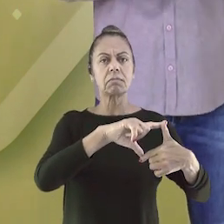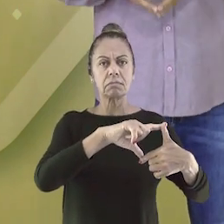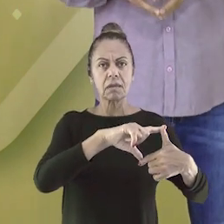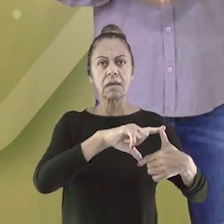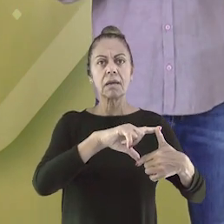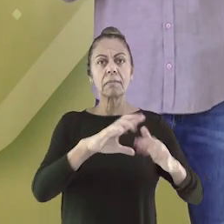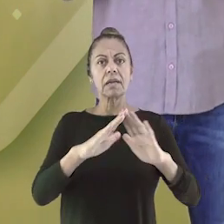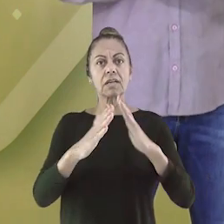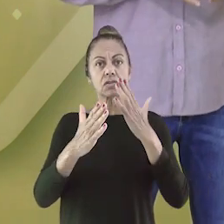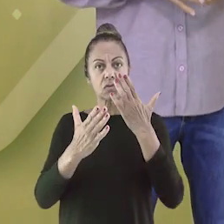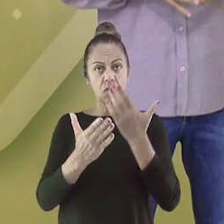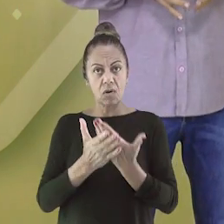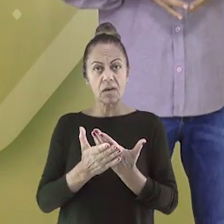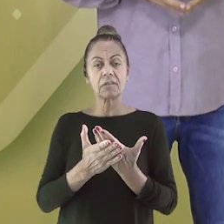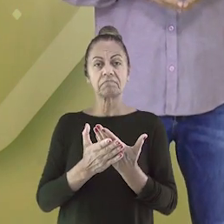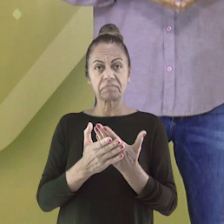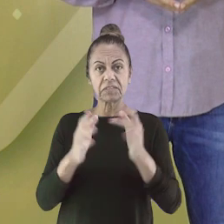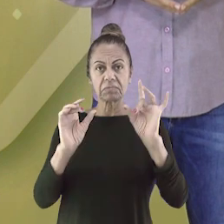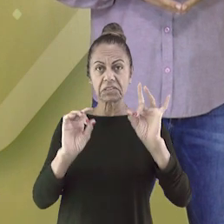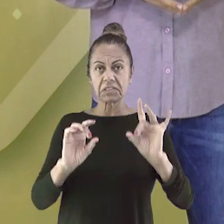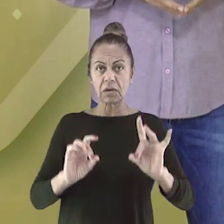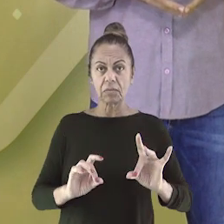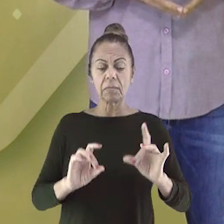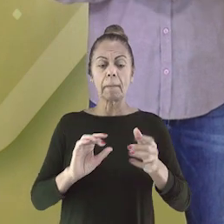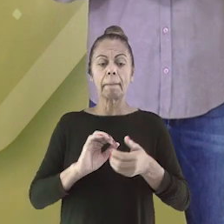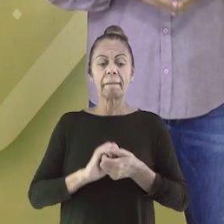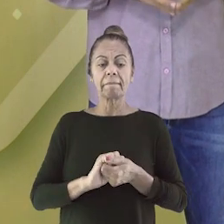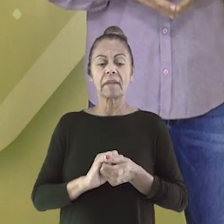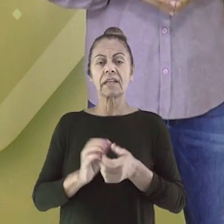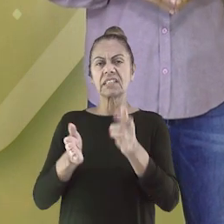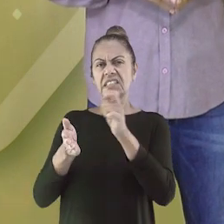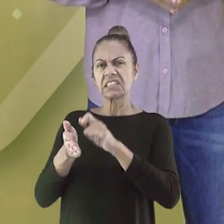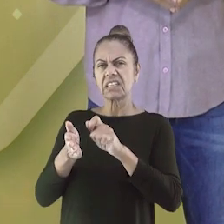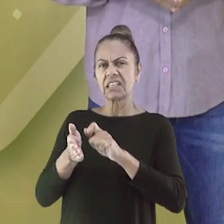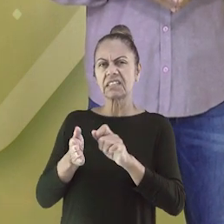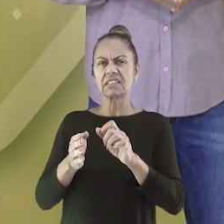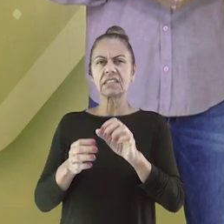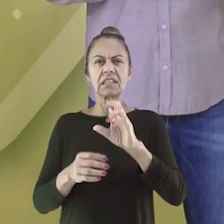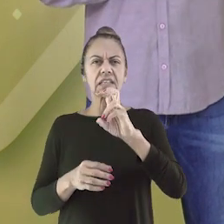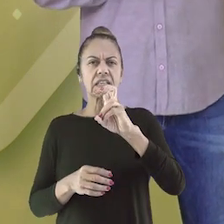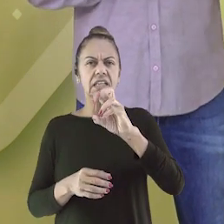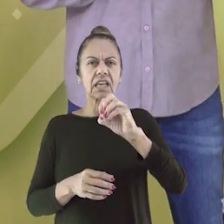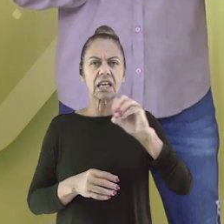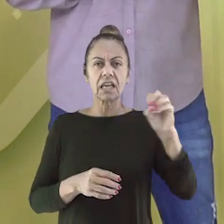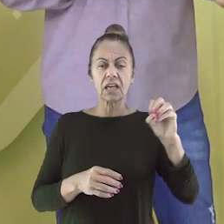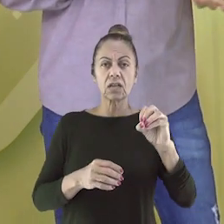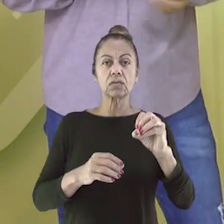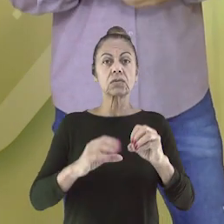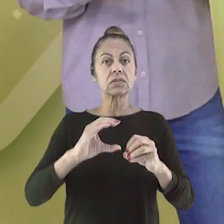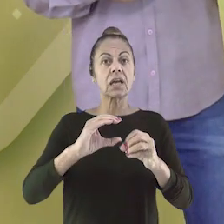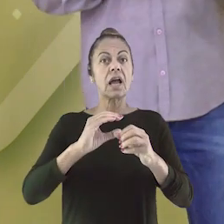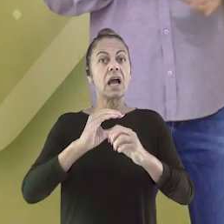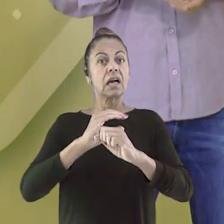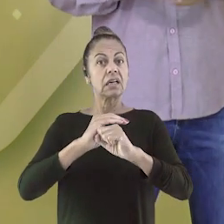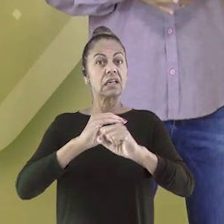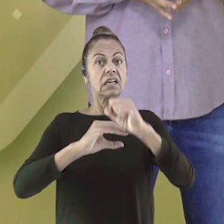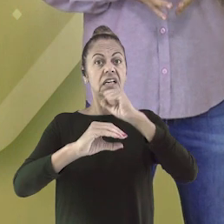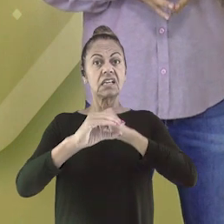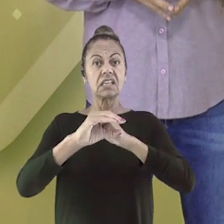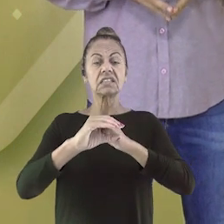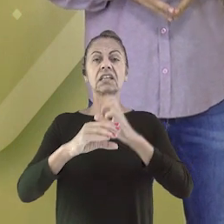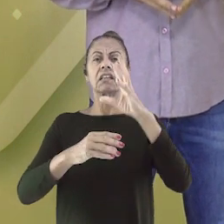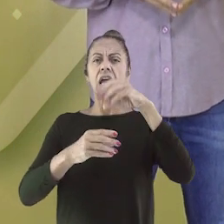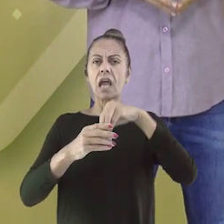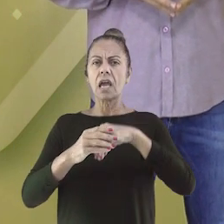budistas tradicionais preservados pela escola Theravada. Esses escritos, de cerca de 500 anos